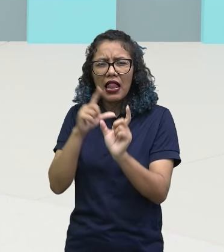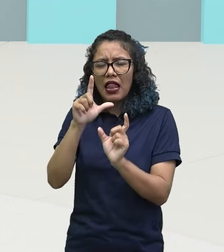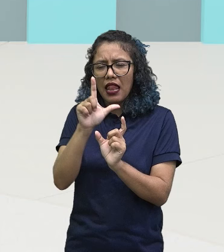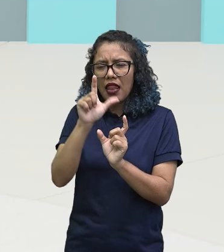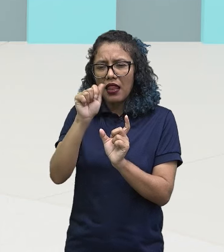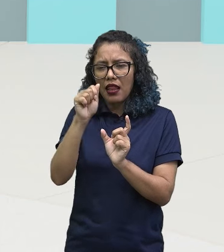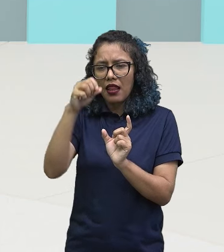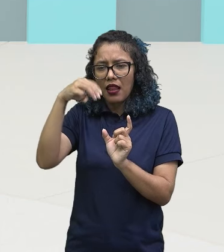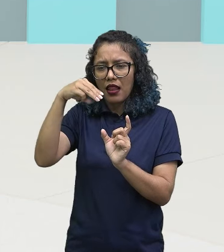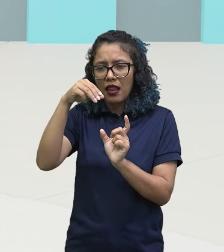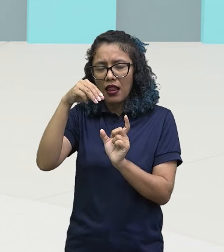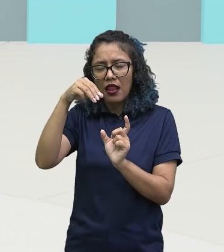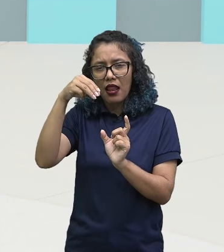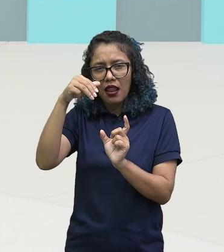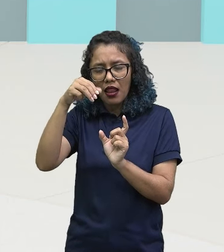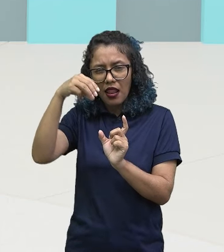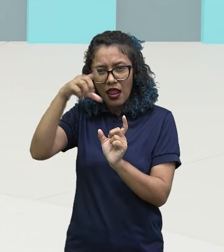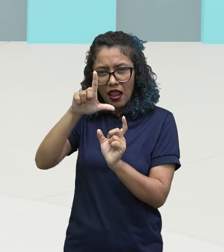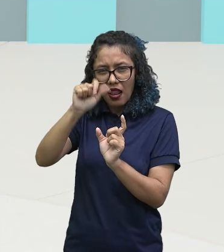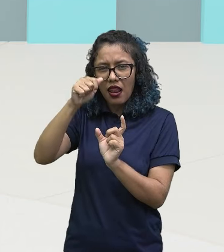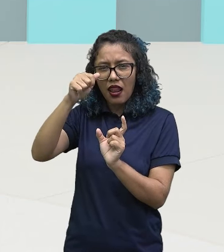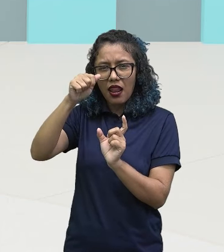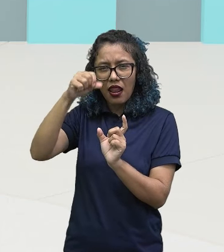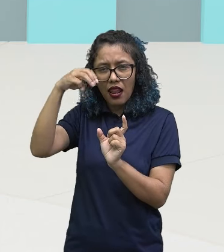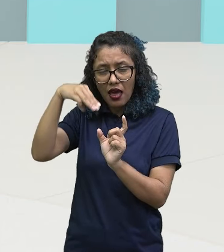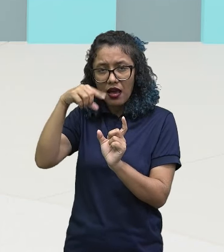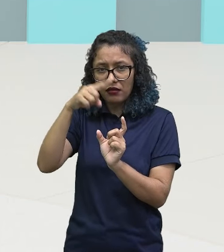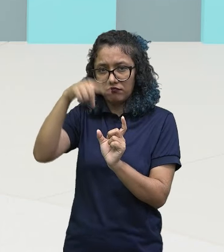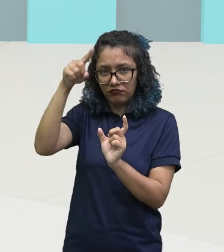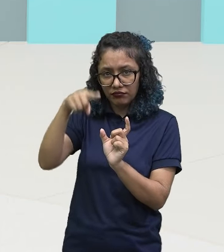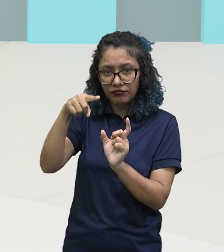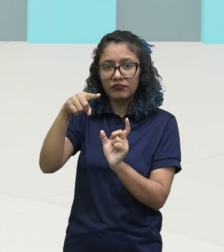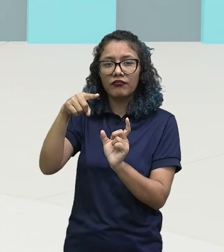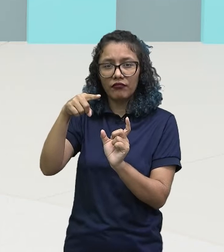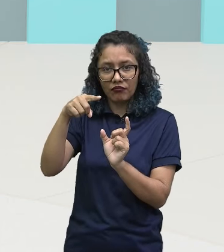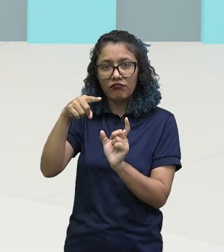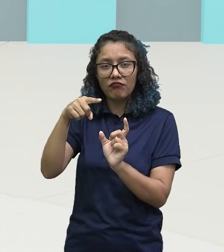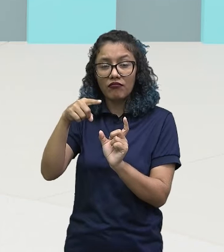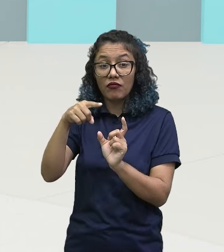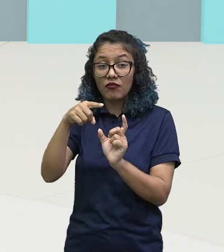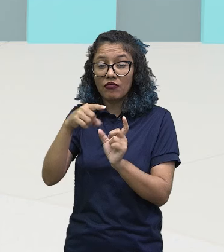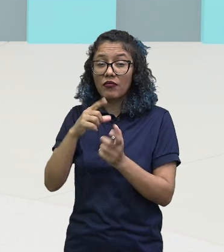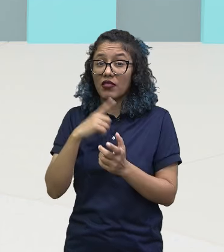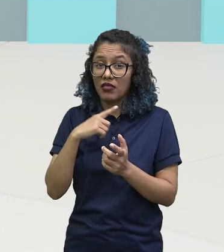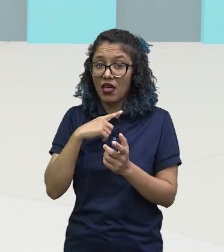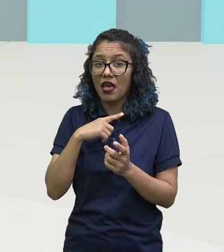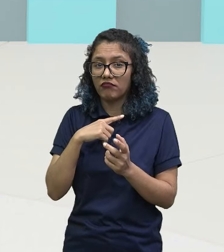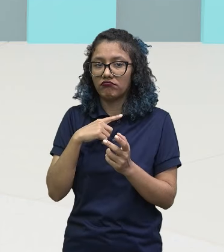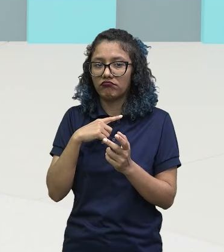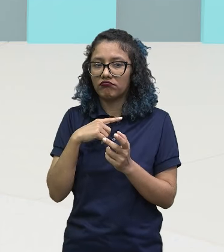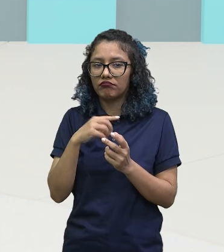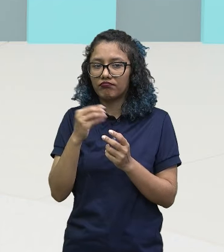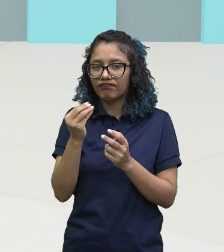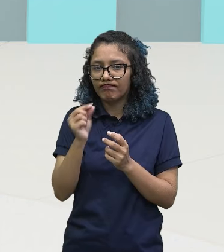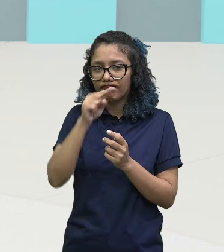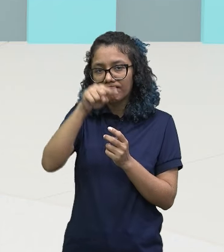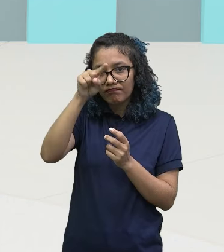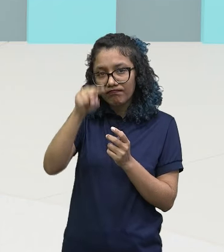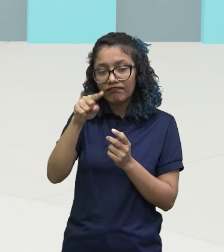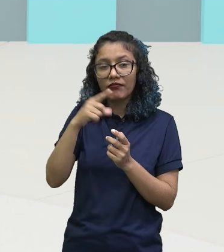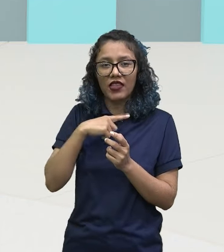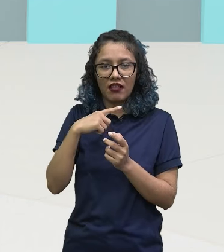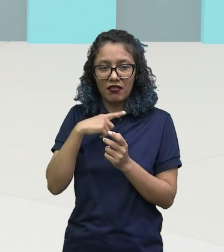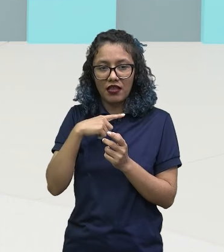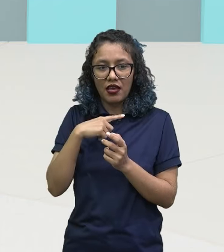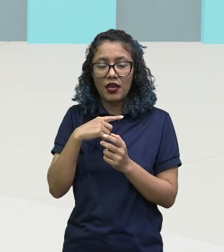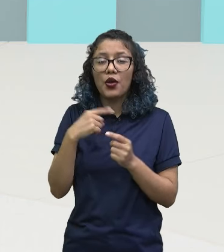primeira sílaba forte, então recebe acento. E especificamente o circunflexo, ou como vocês chamam de chapeuzinho, porque o